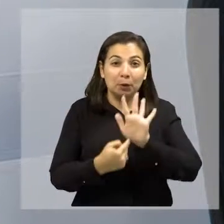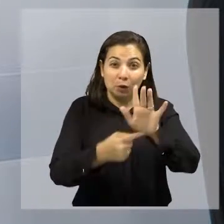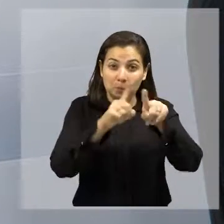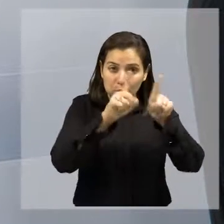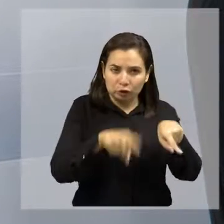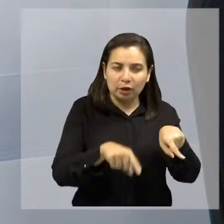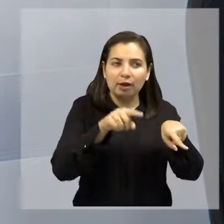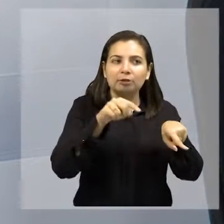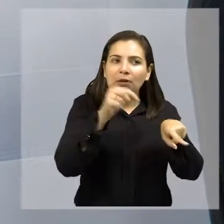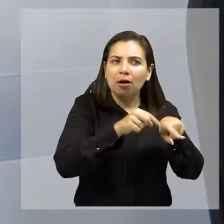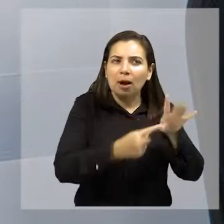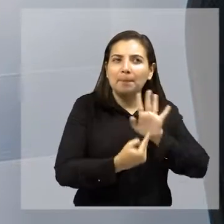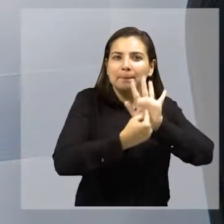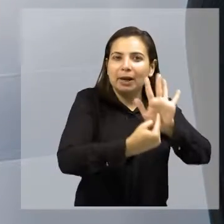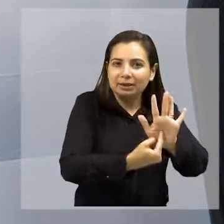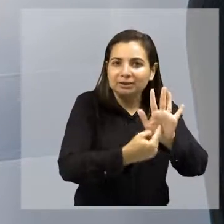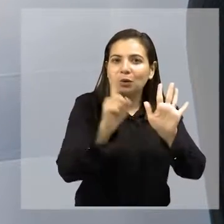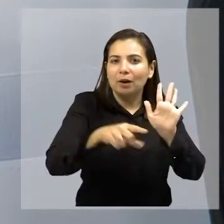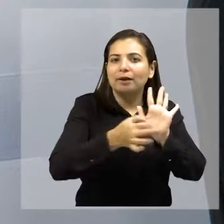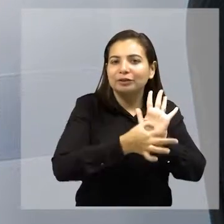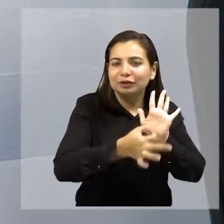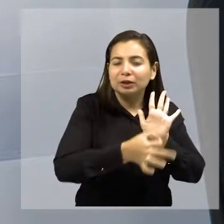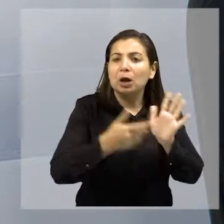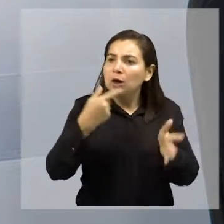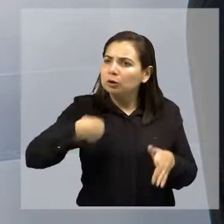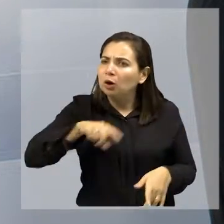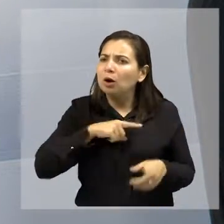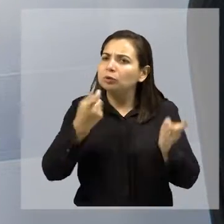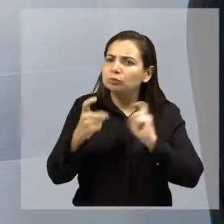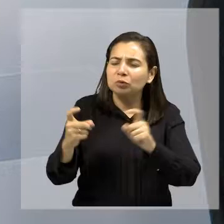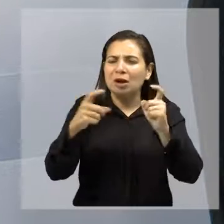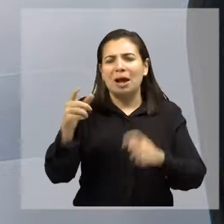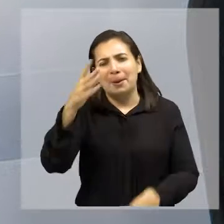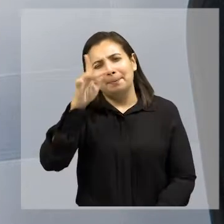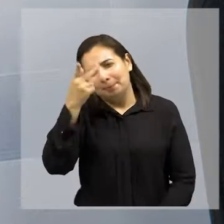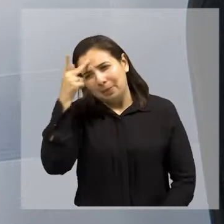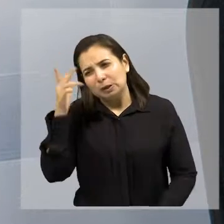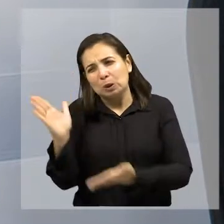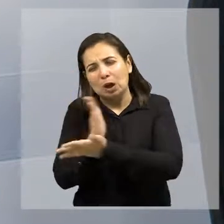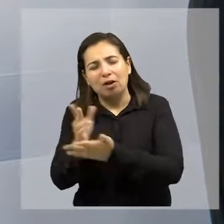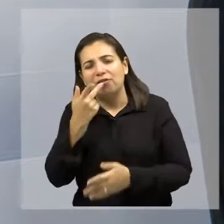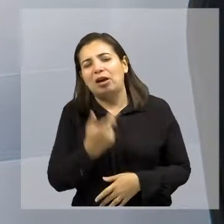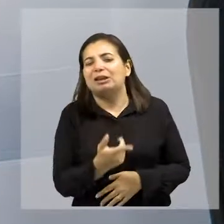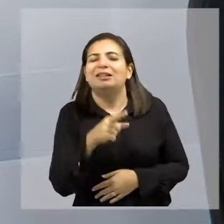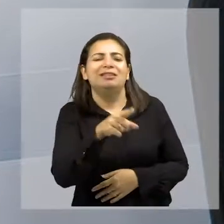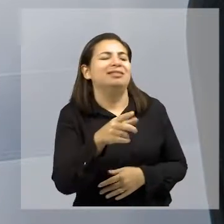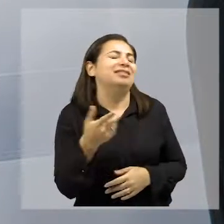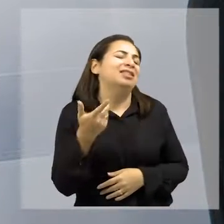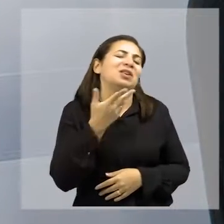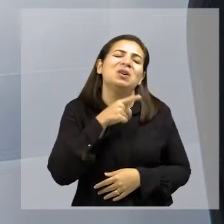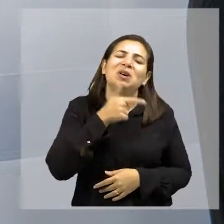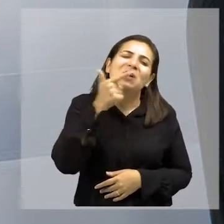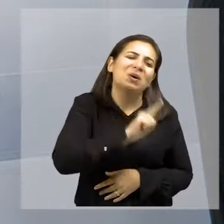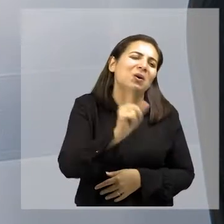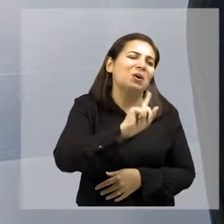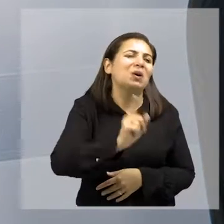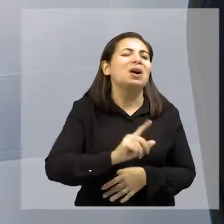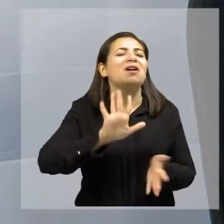projeto de indicação, quando nós iniciamos essa discussão, muita gente dizia, não vai dar certo, as bicicletas serão